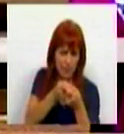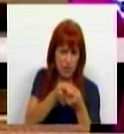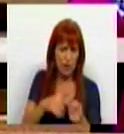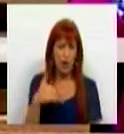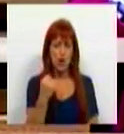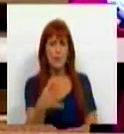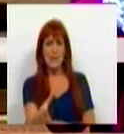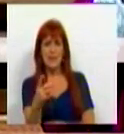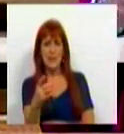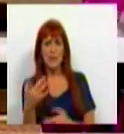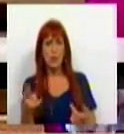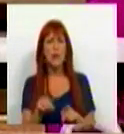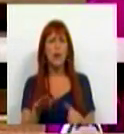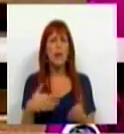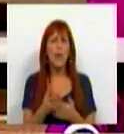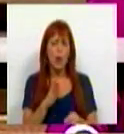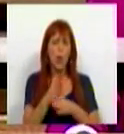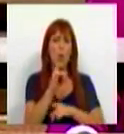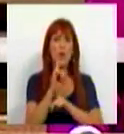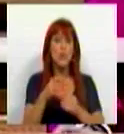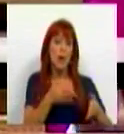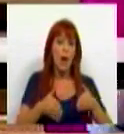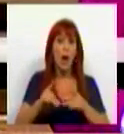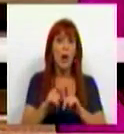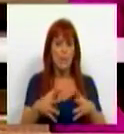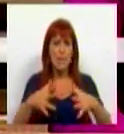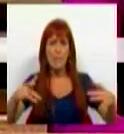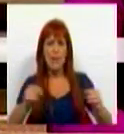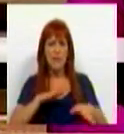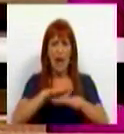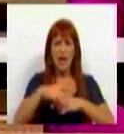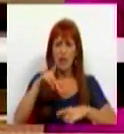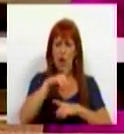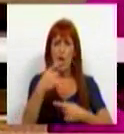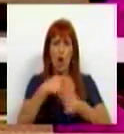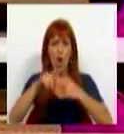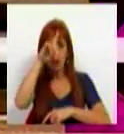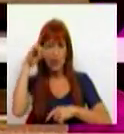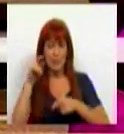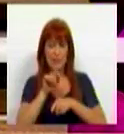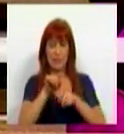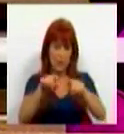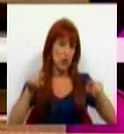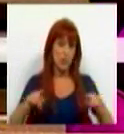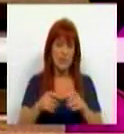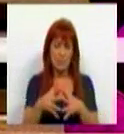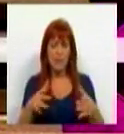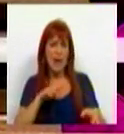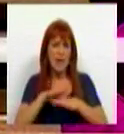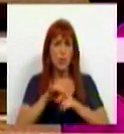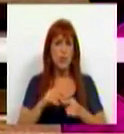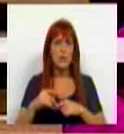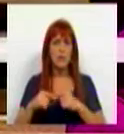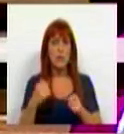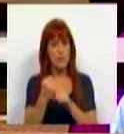Em 2016, será dada continuidade à estratégia de expansão da rede de lojas e espaços do cidadão, alargando a rede de